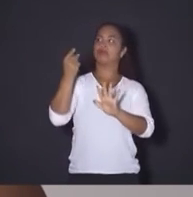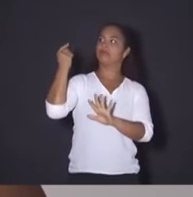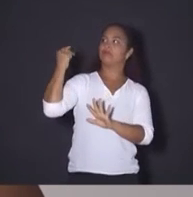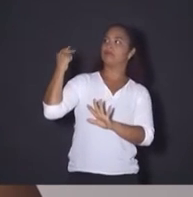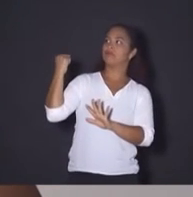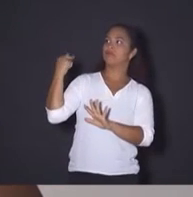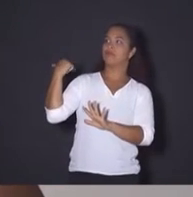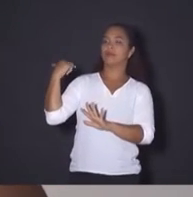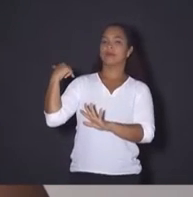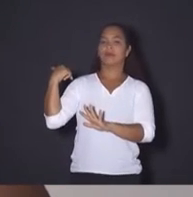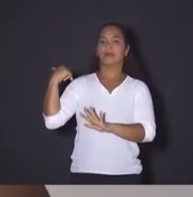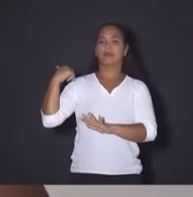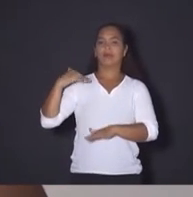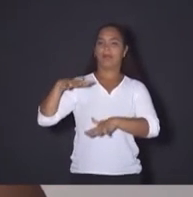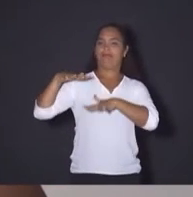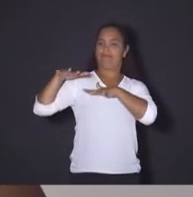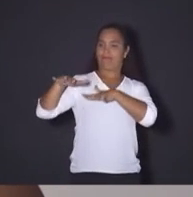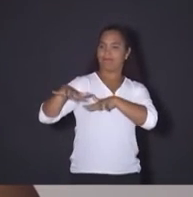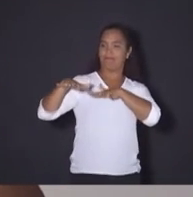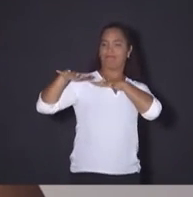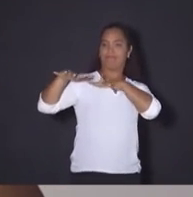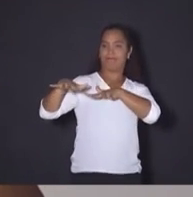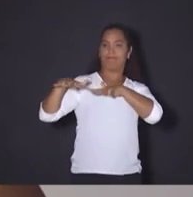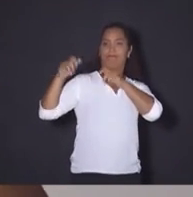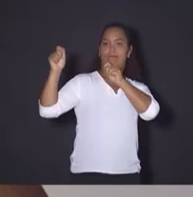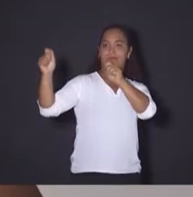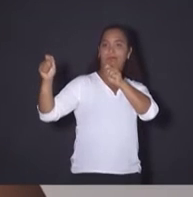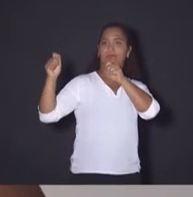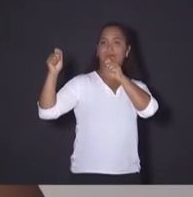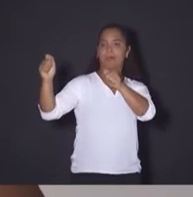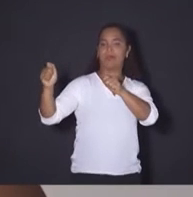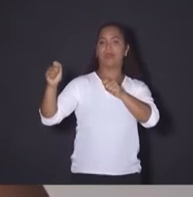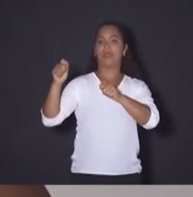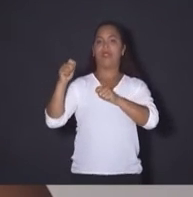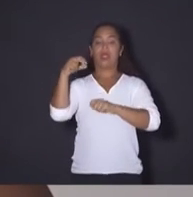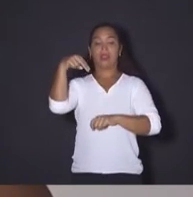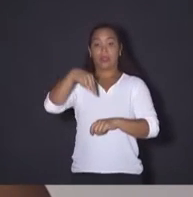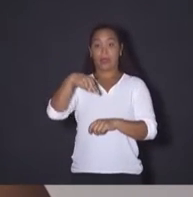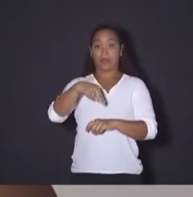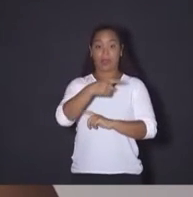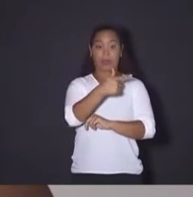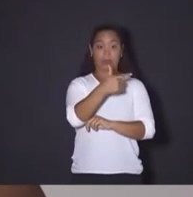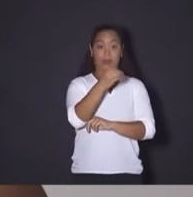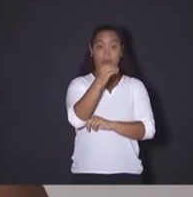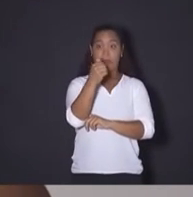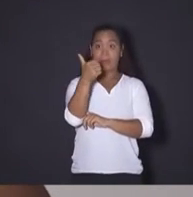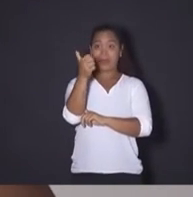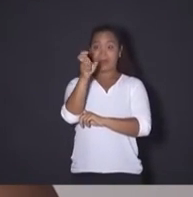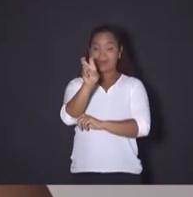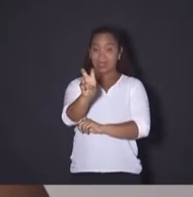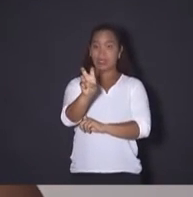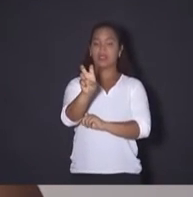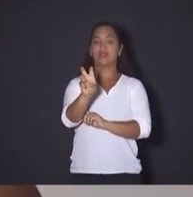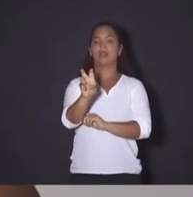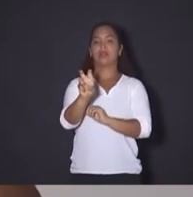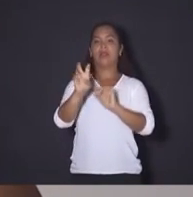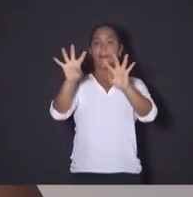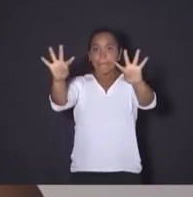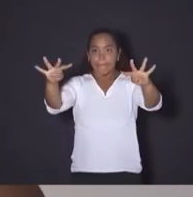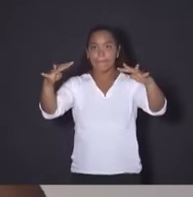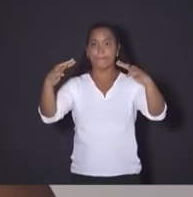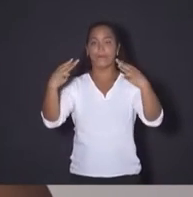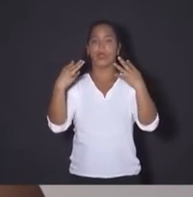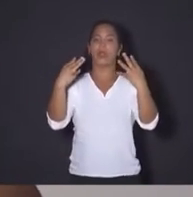da marcha em novembro de 2015 e chamamos a atenção para a questão do genocídio